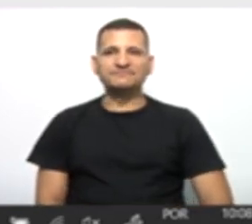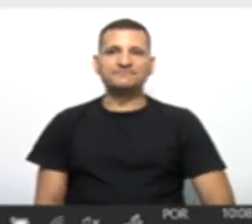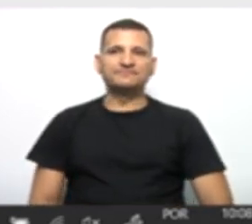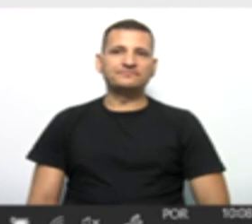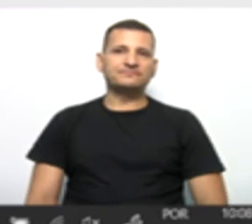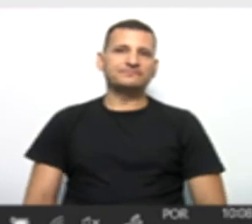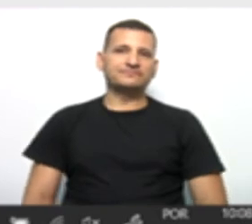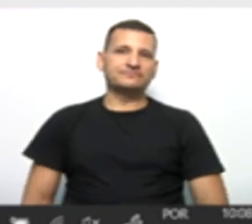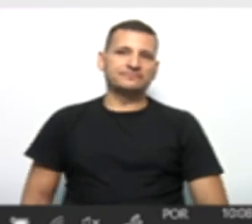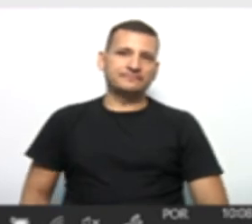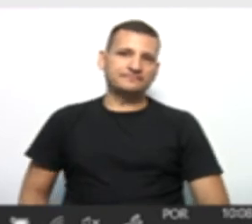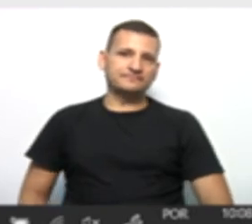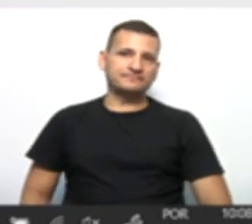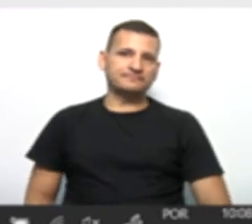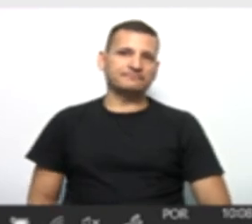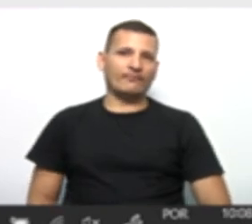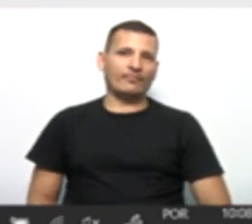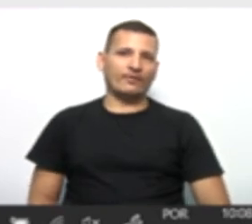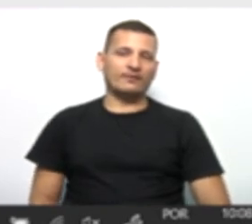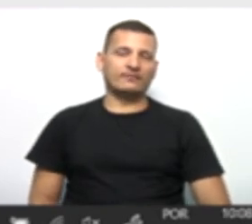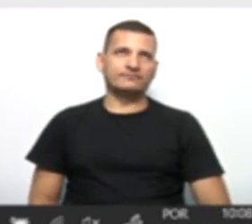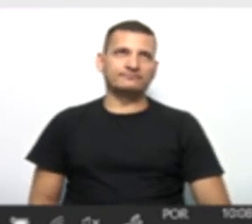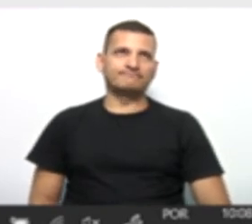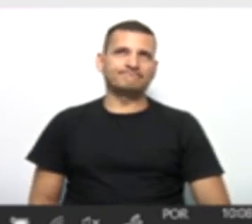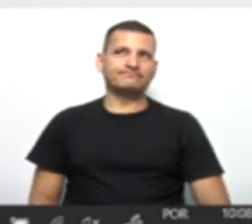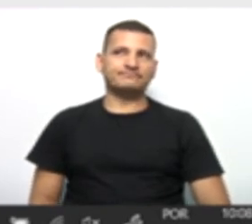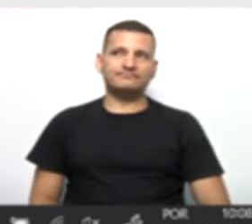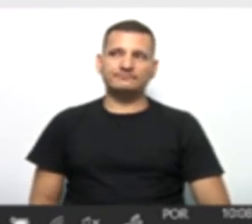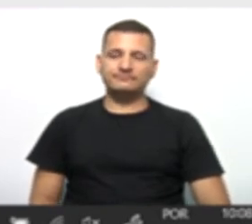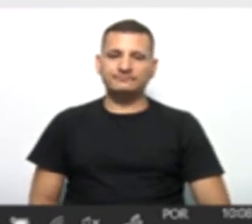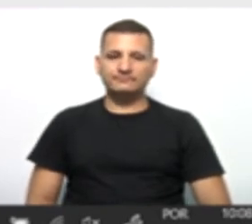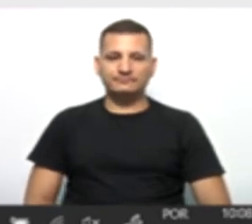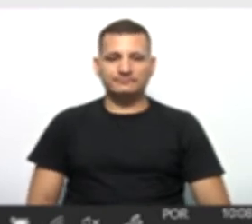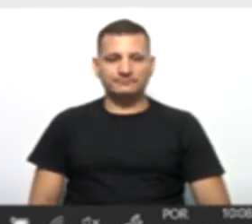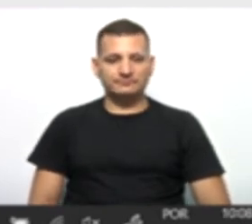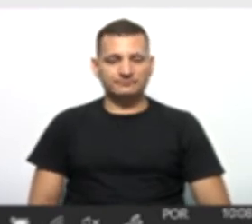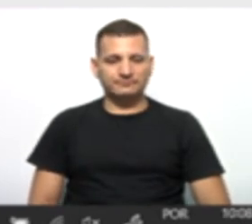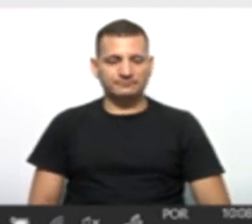Asterisco from tarefas.